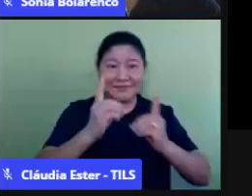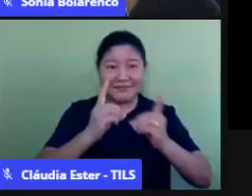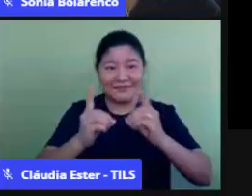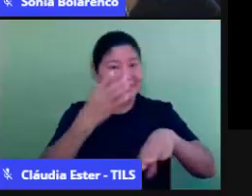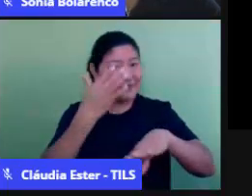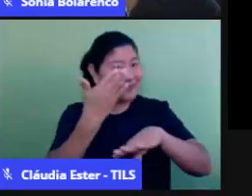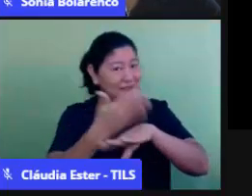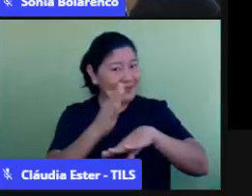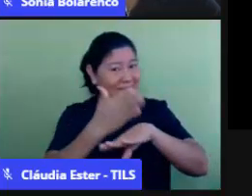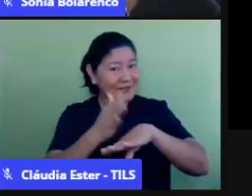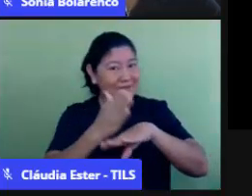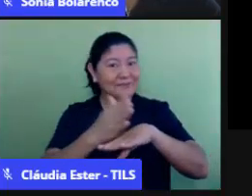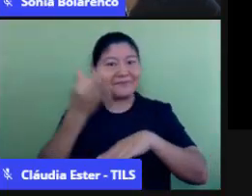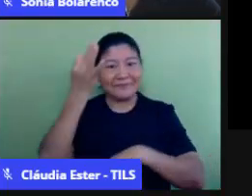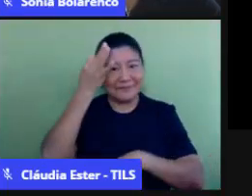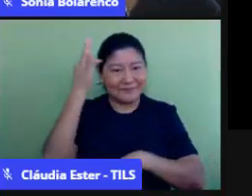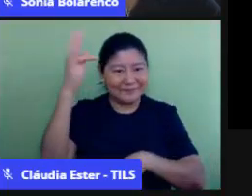prática,